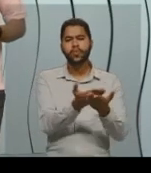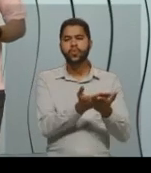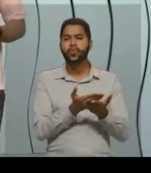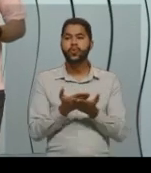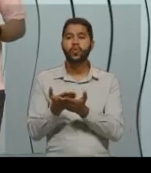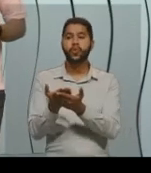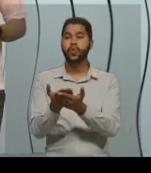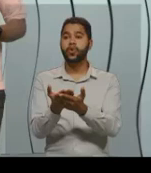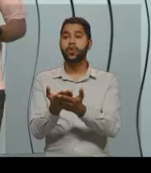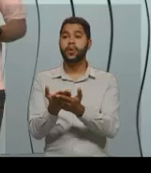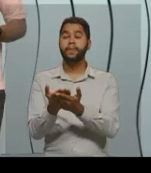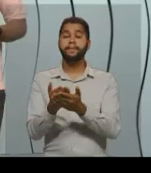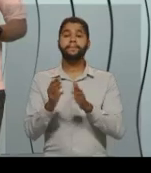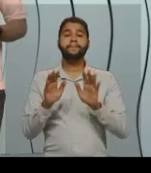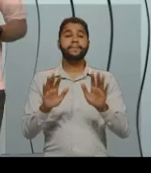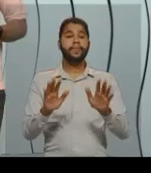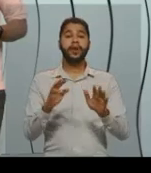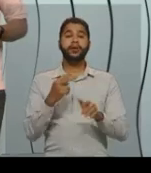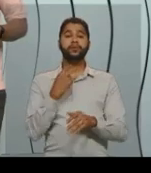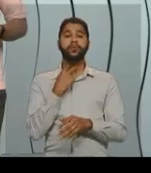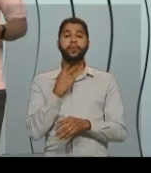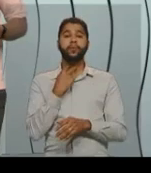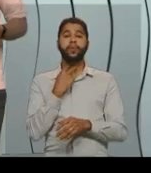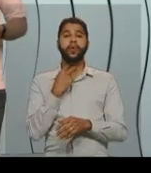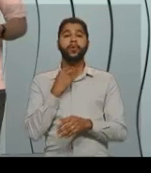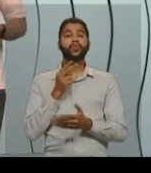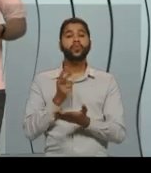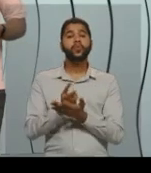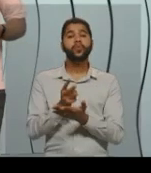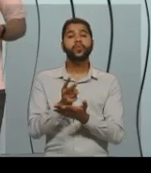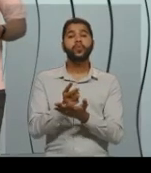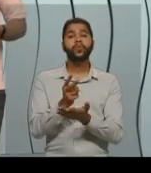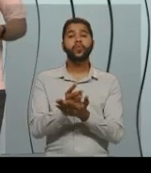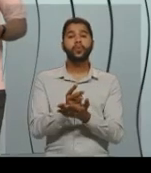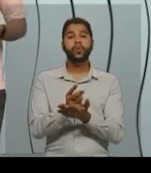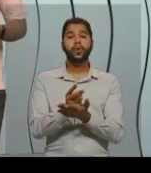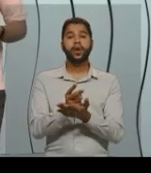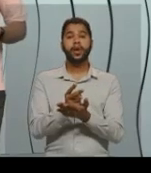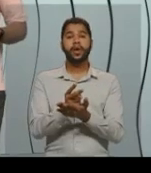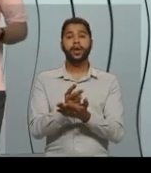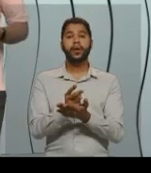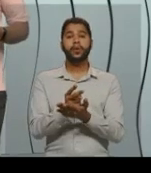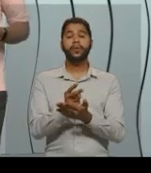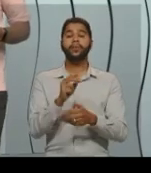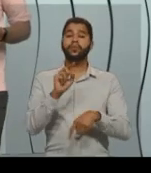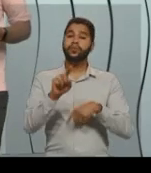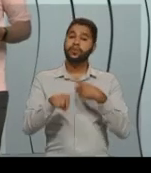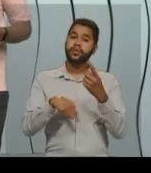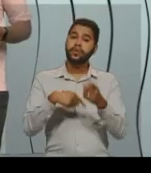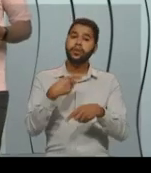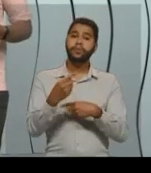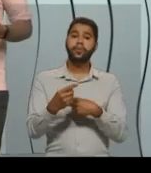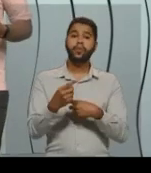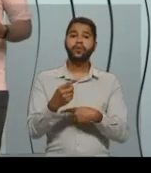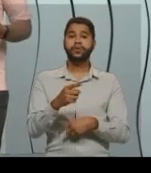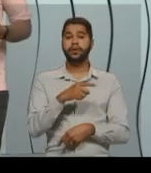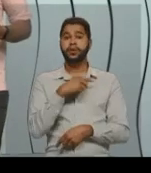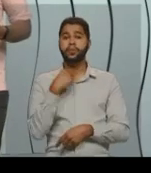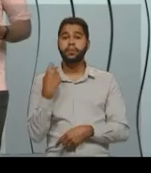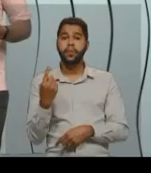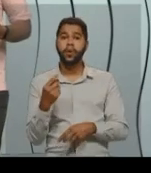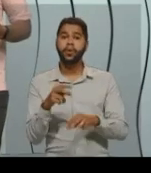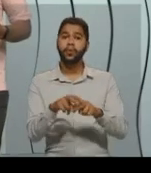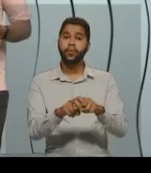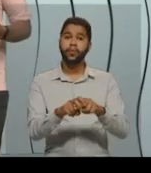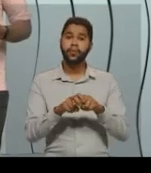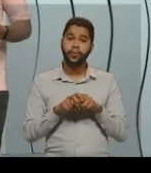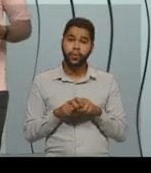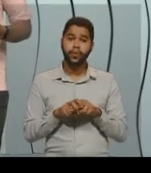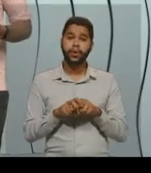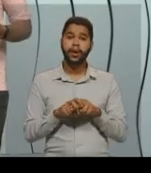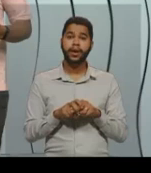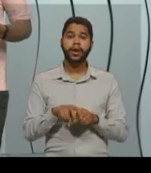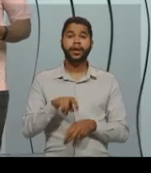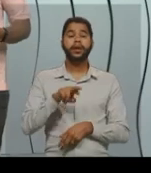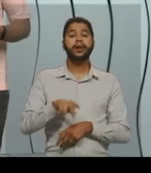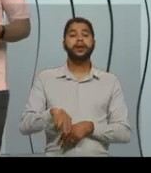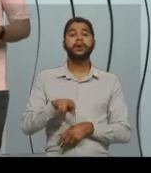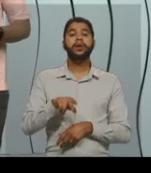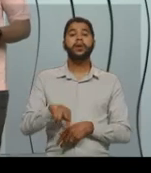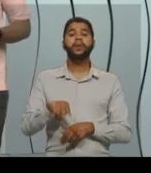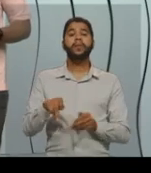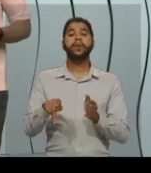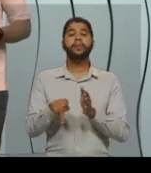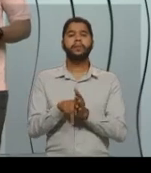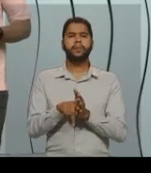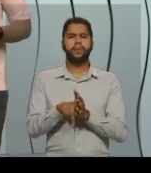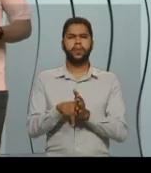não pode dar continuidade à academia de Platão depois que Platão morre, porque ele não é